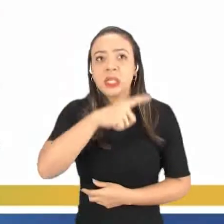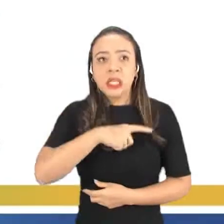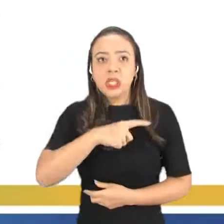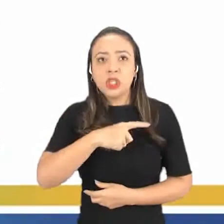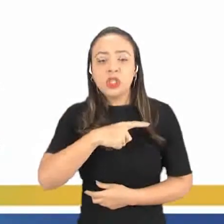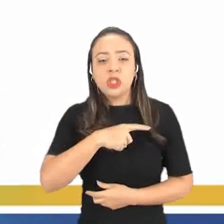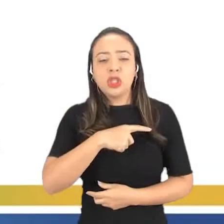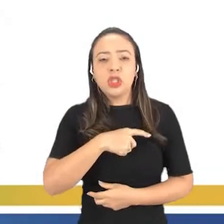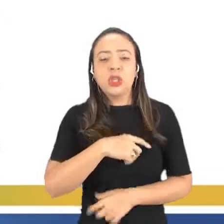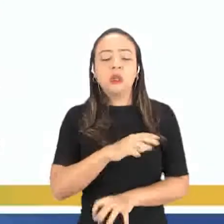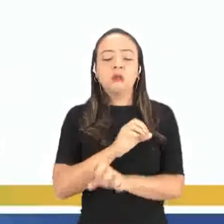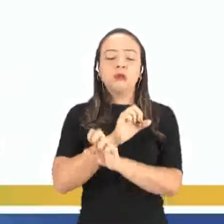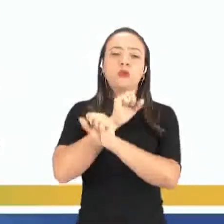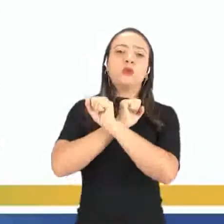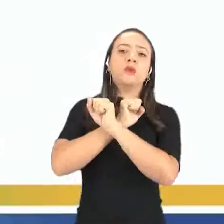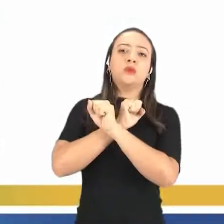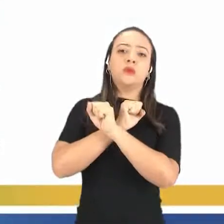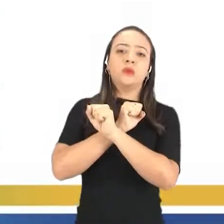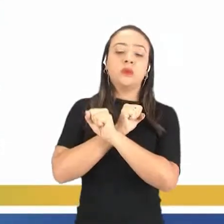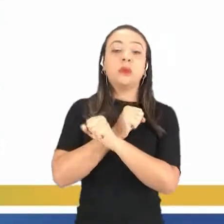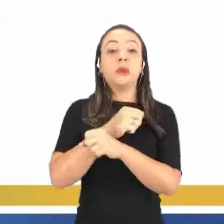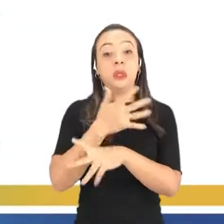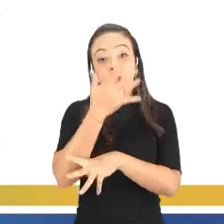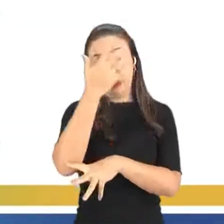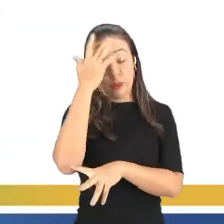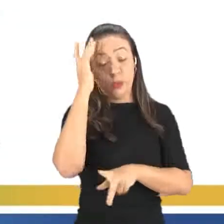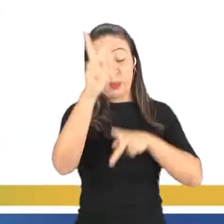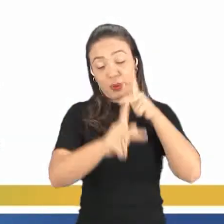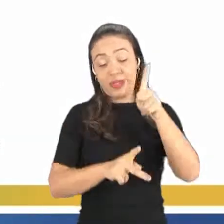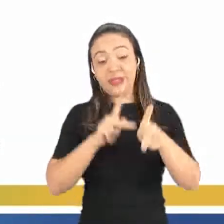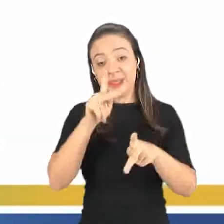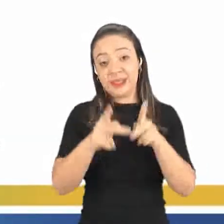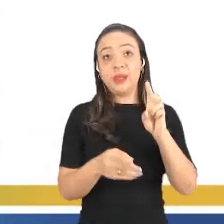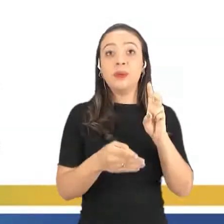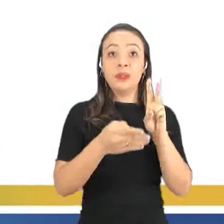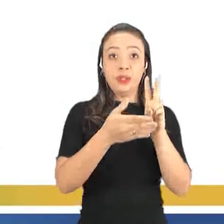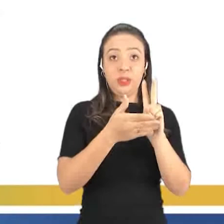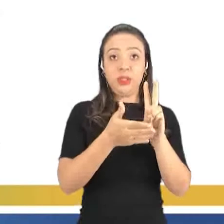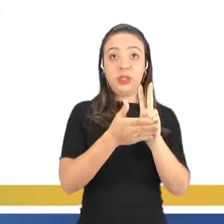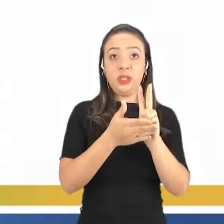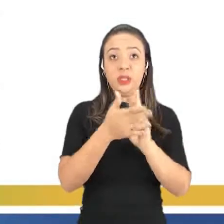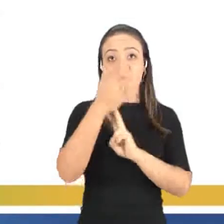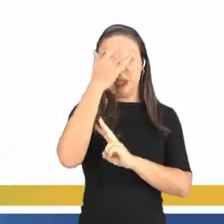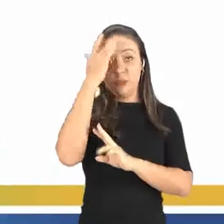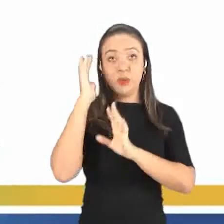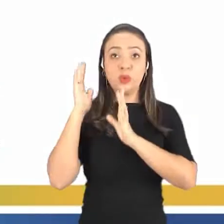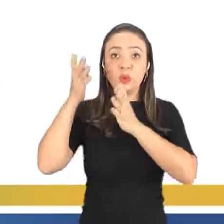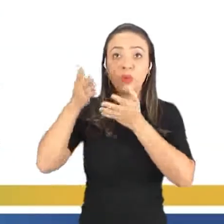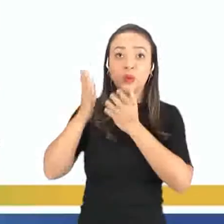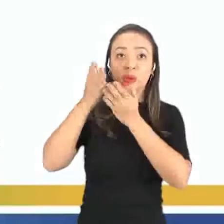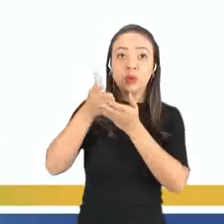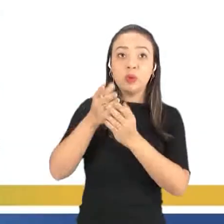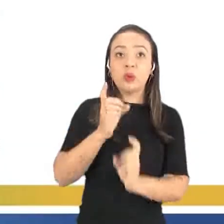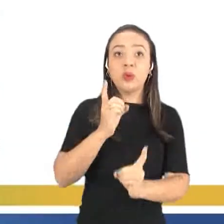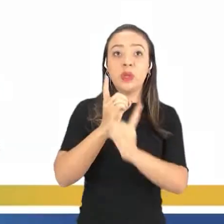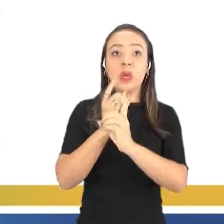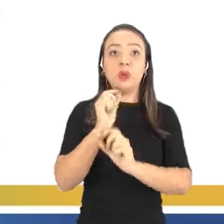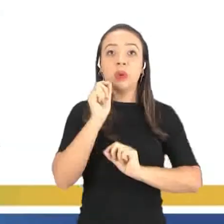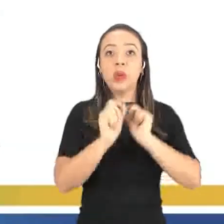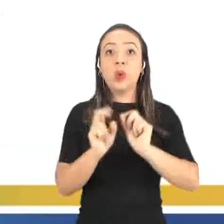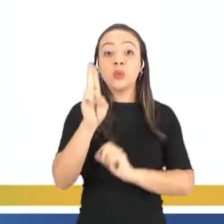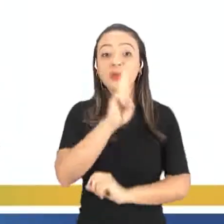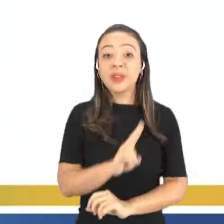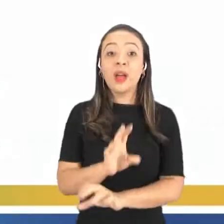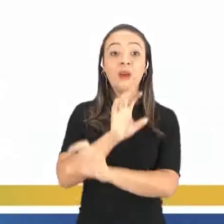de escravização dos indígenas, os portugueses encontraram como alternativa a utilização de